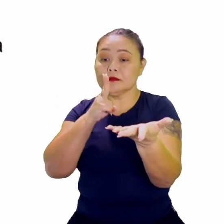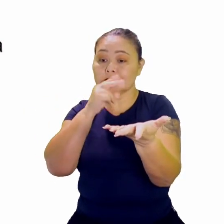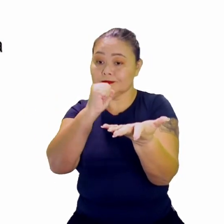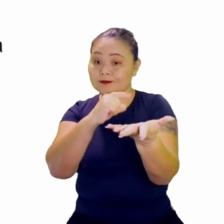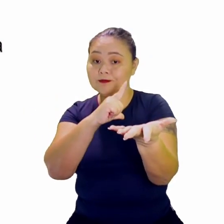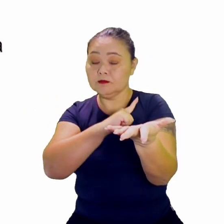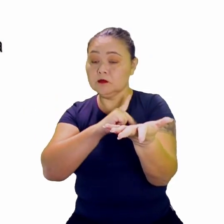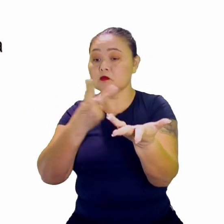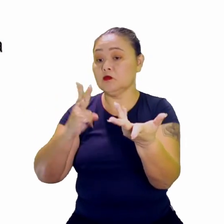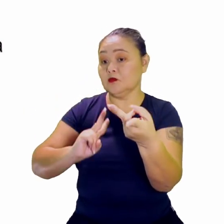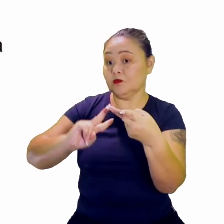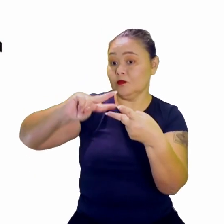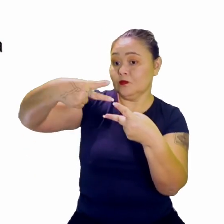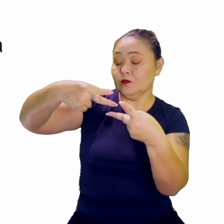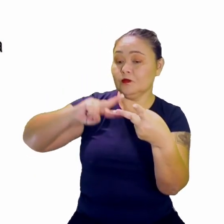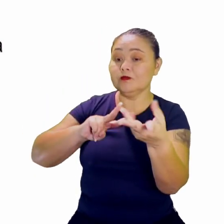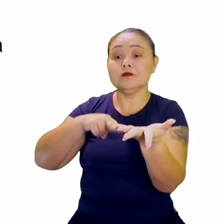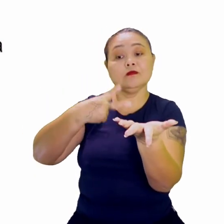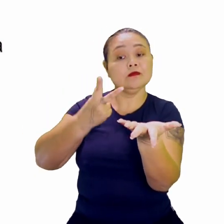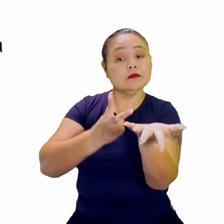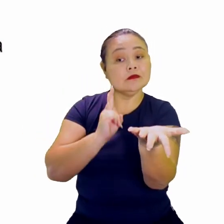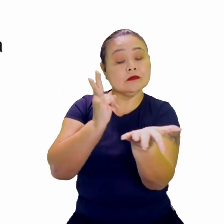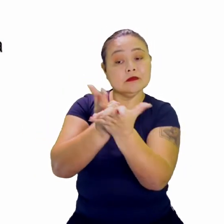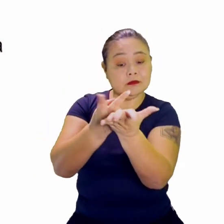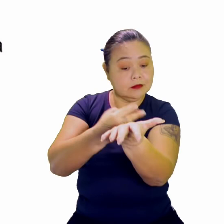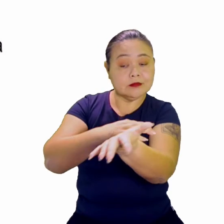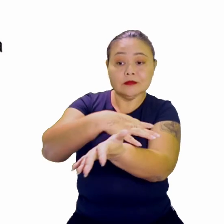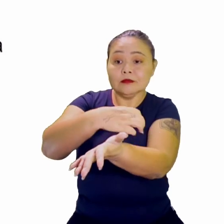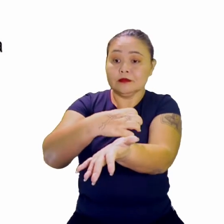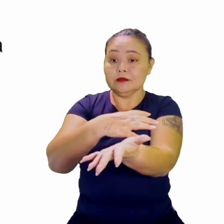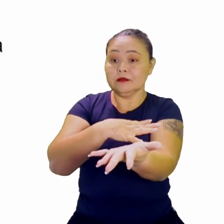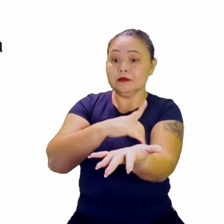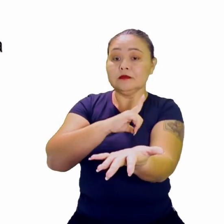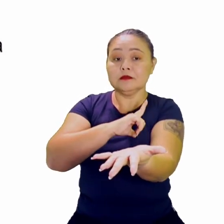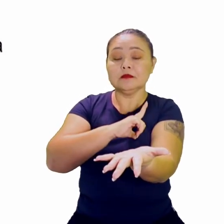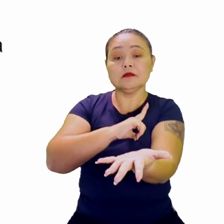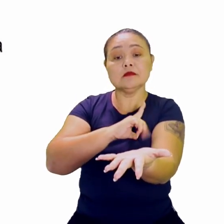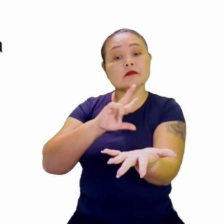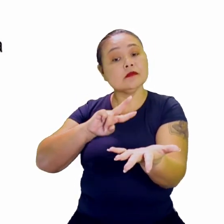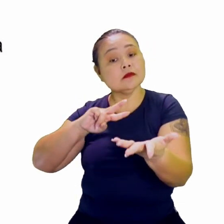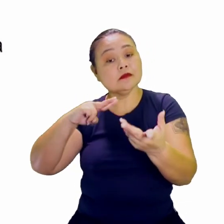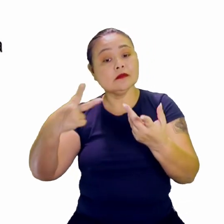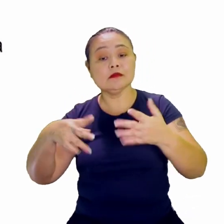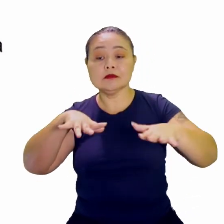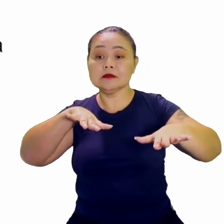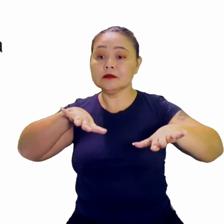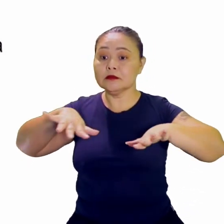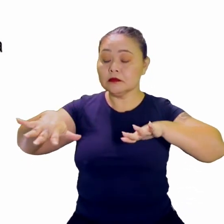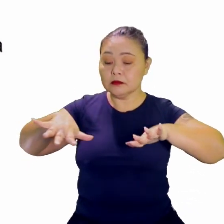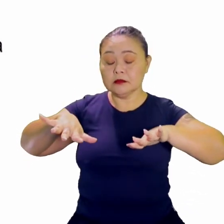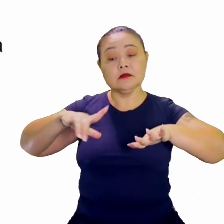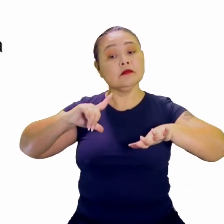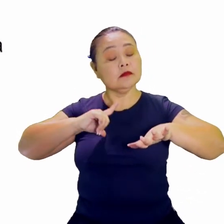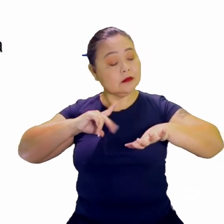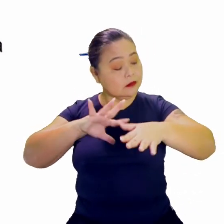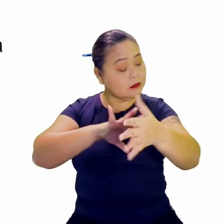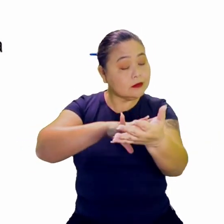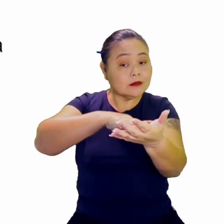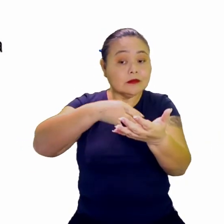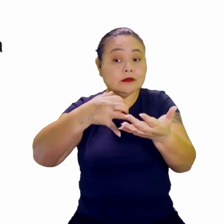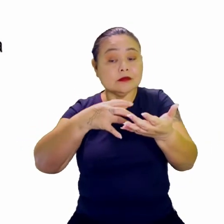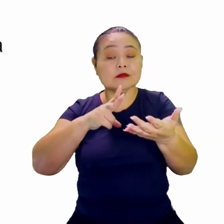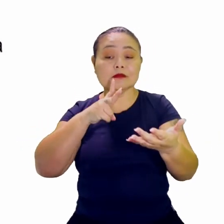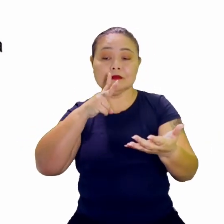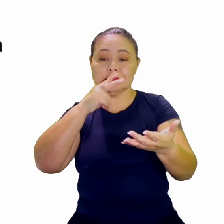eu tenho uma força e tenho uma resistência, as duas no mesmo padrão, que vai se opor a esse movimento. Então, eu vou produzir tensão, mas